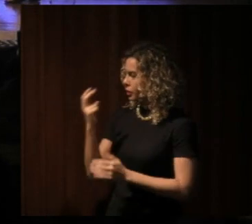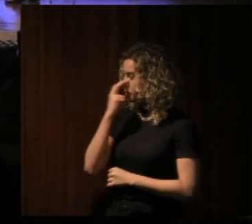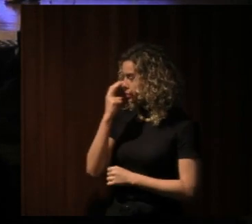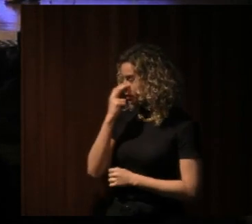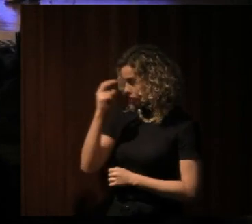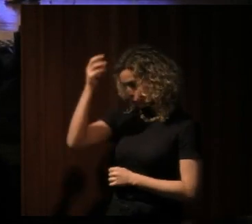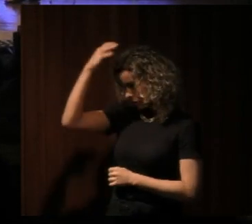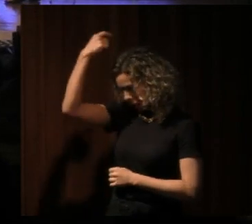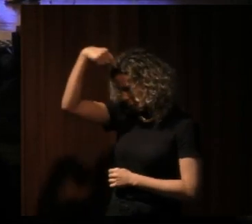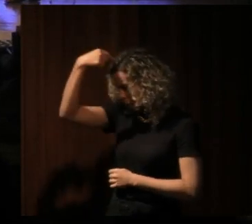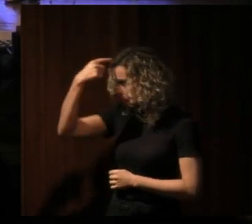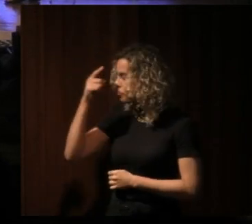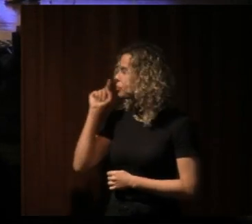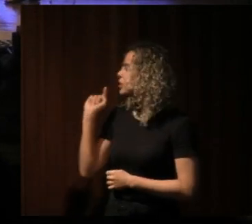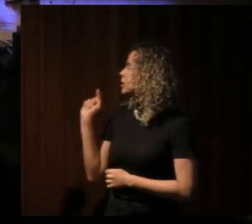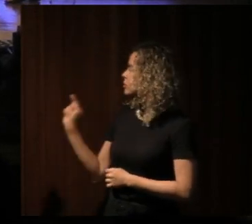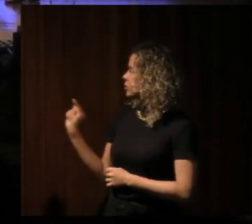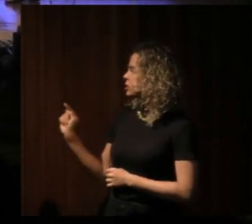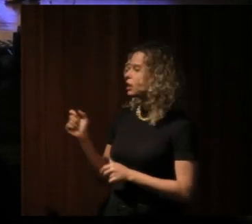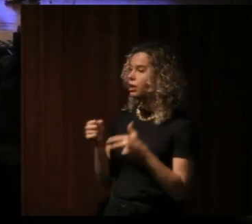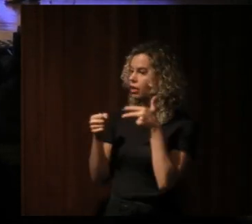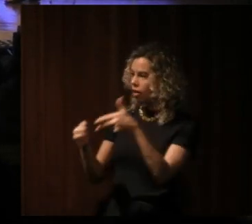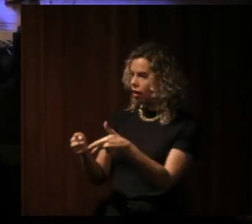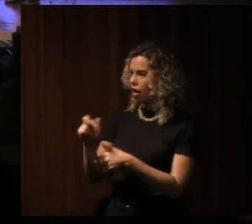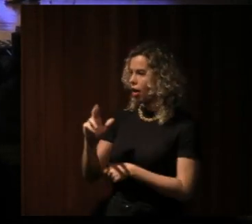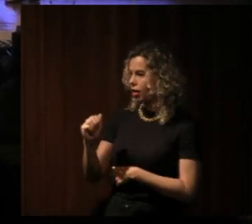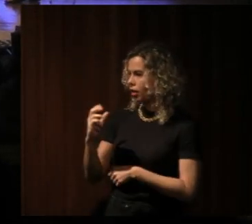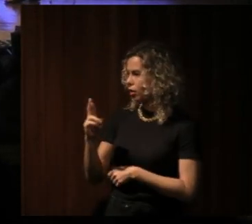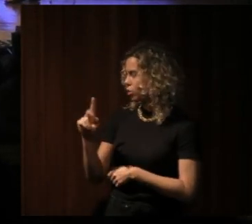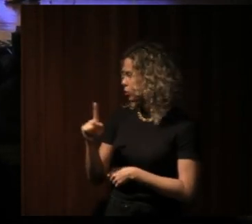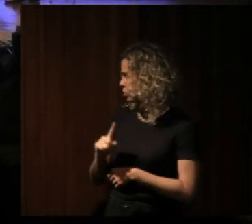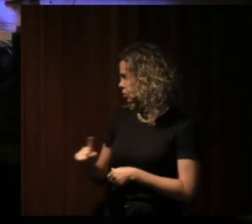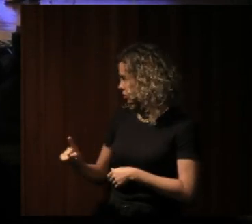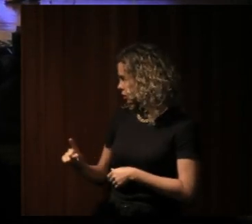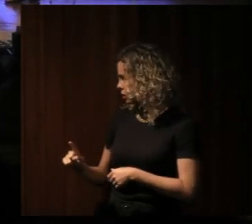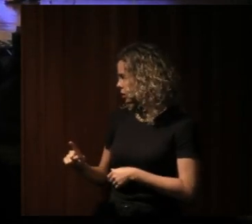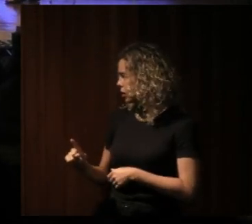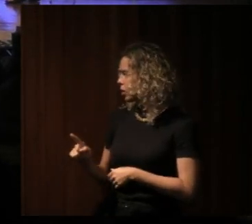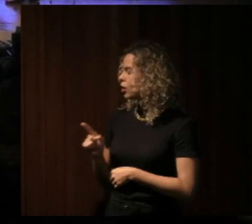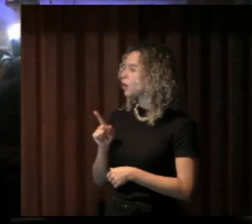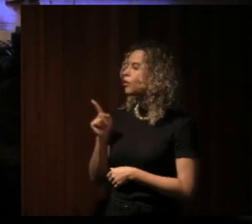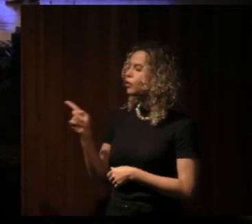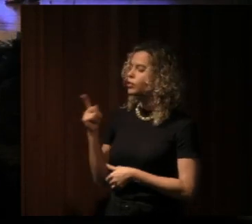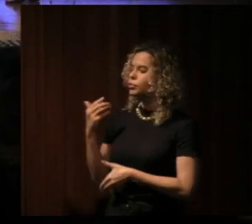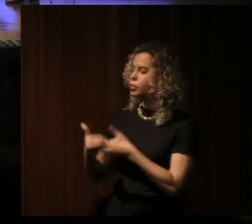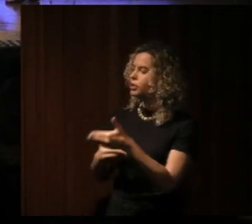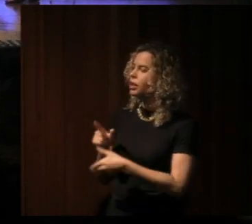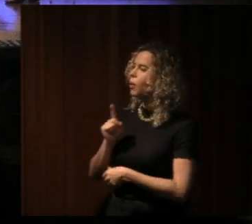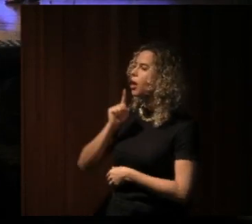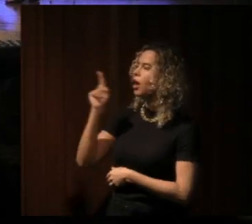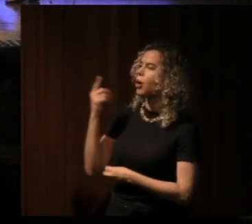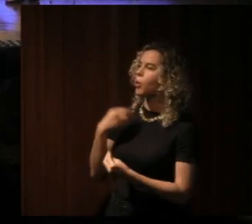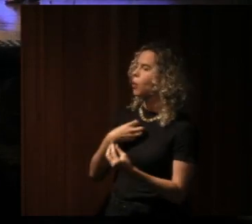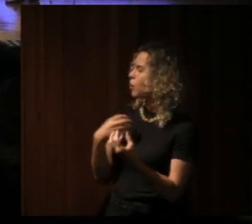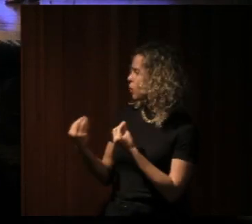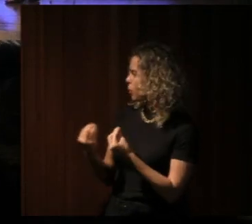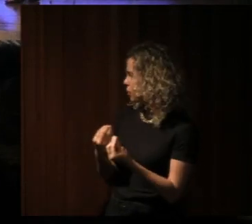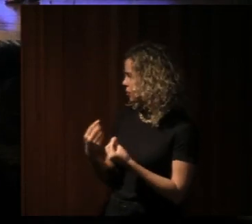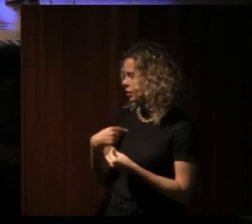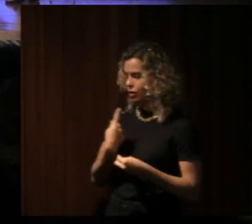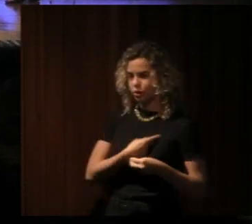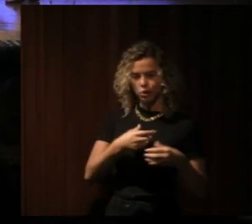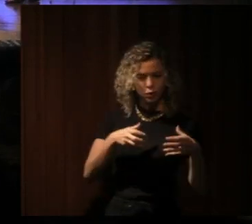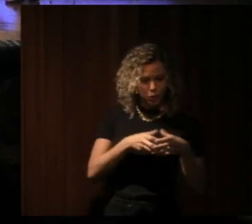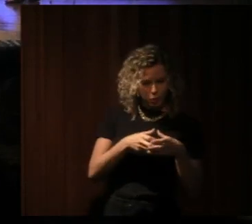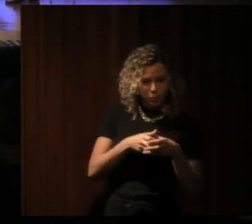E você cobriu Aracruz eh como que foi esse processo lá né você no nosso grupo a gente